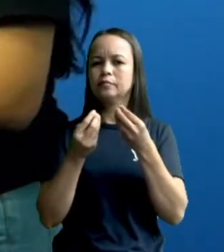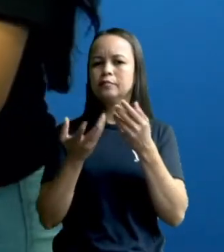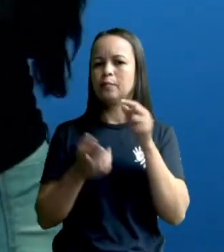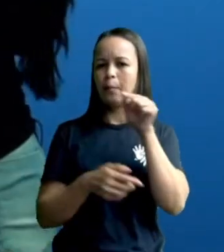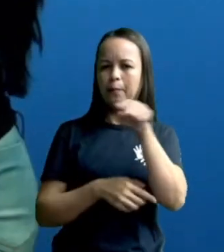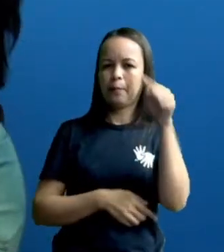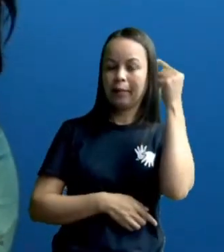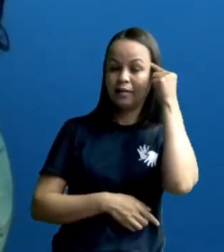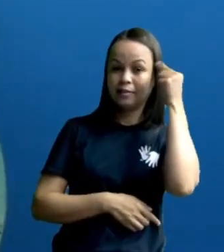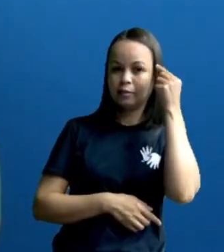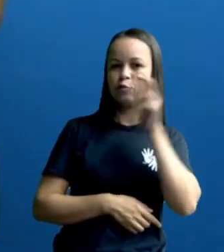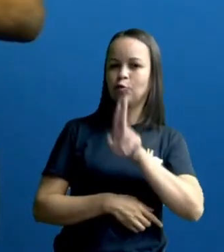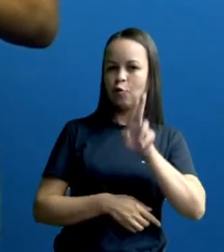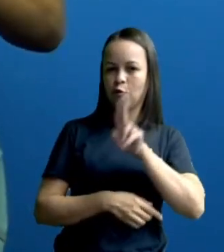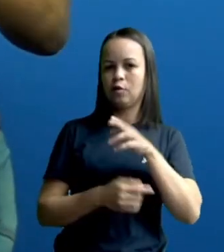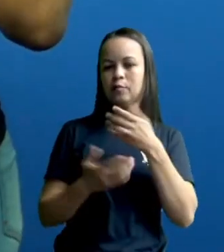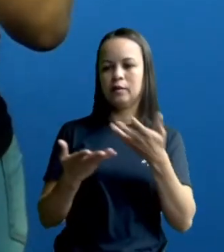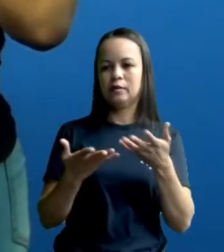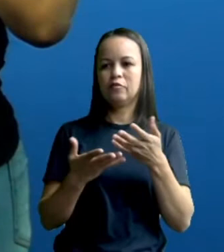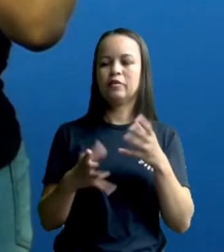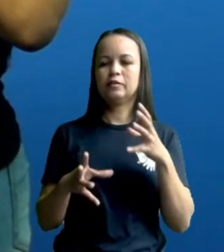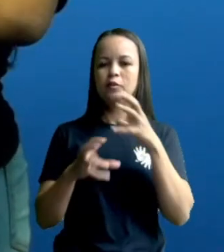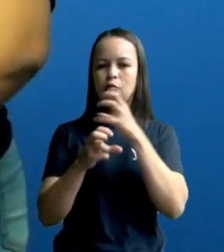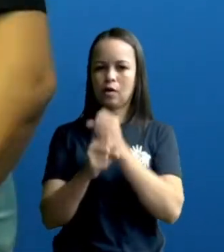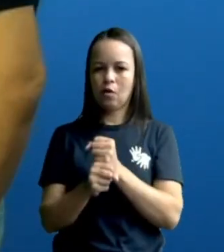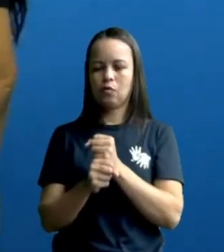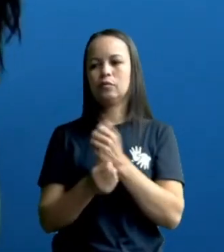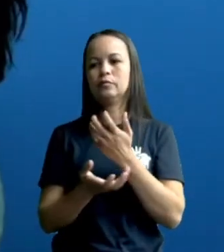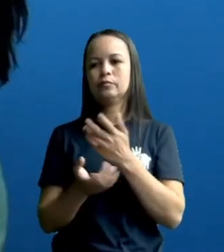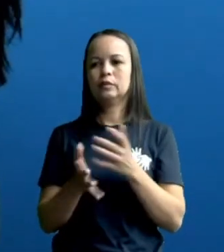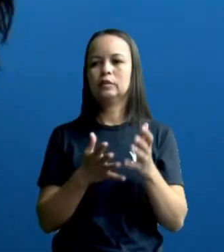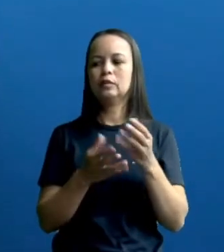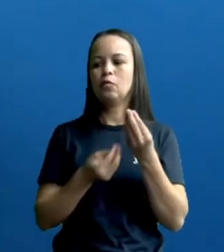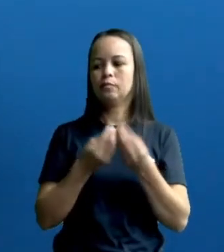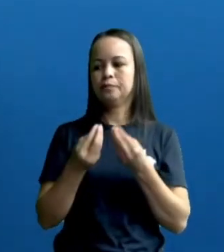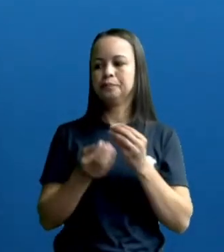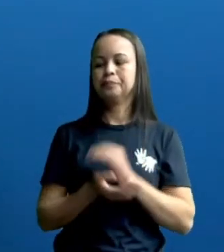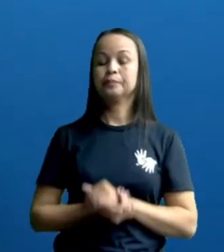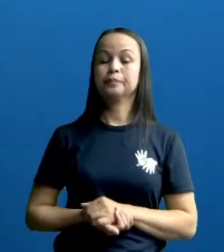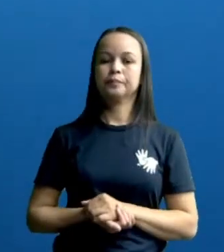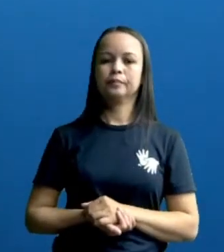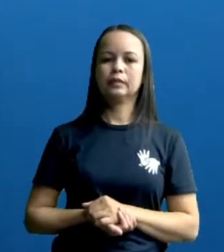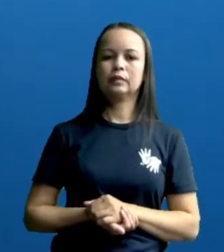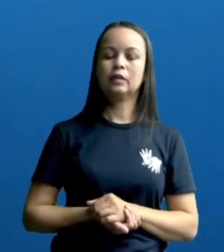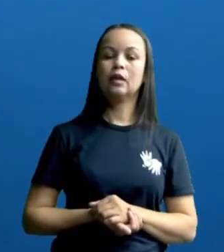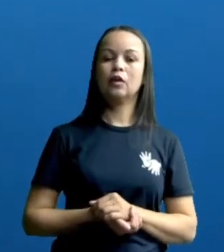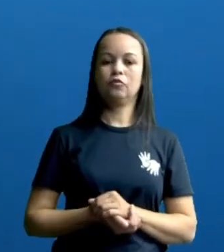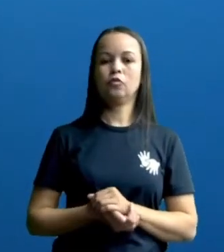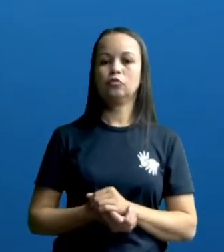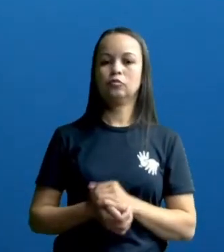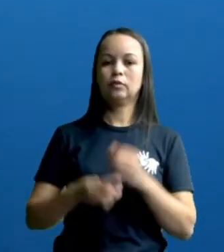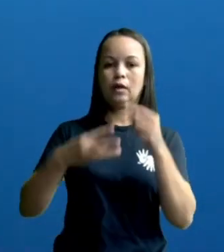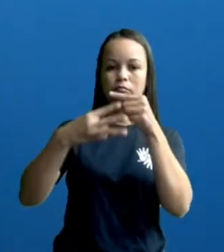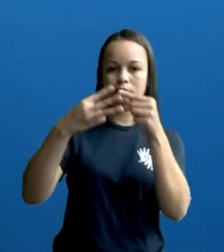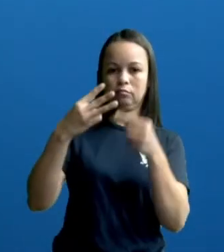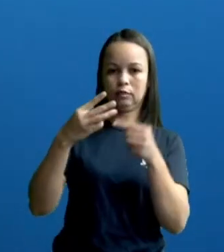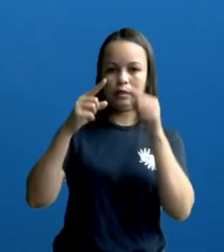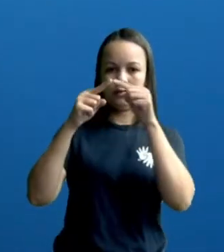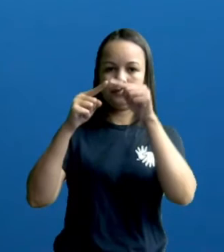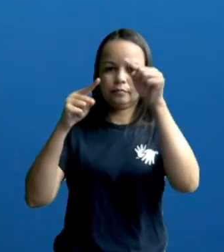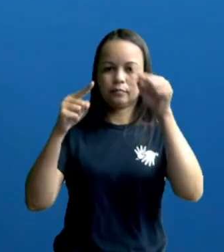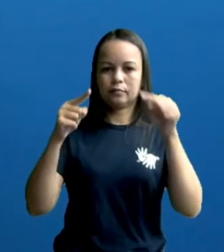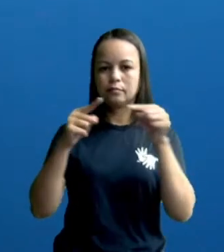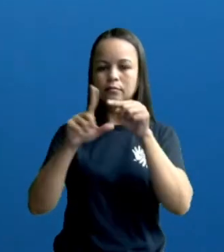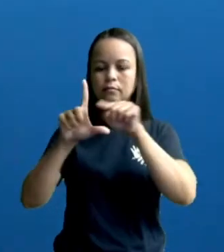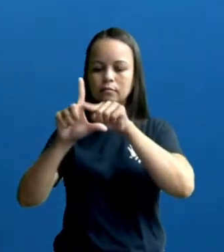Pensa aí, tá? Vou fazer o cálculo agora para vocês verem como é que a gente faz. Ó, eu vou juntar os três ângulos,